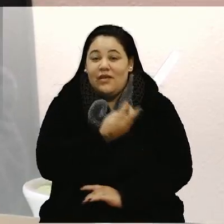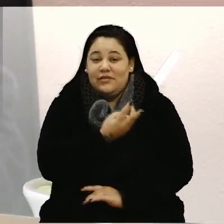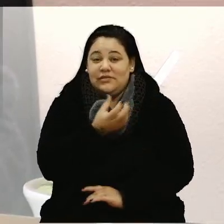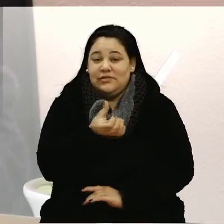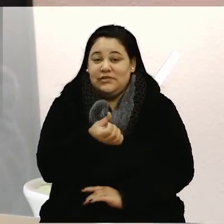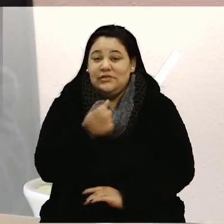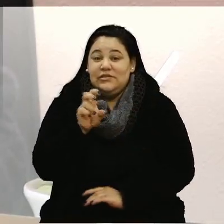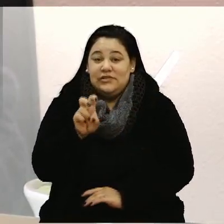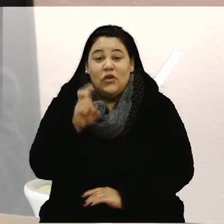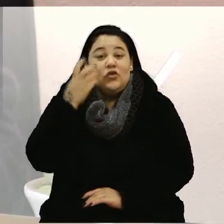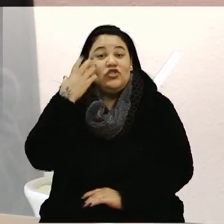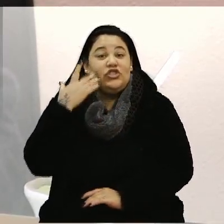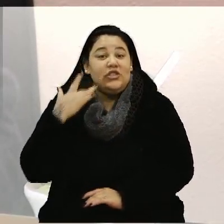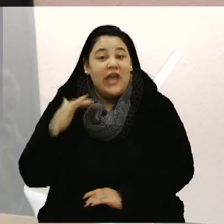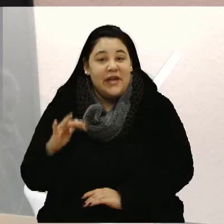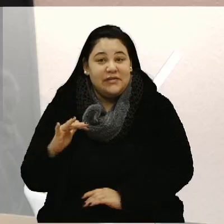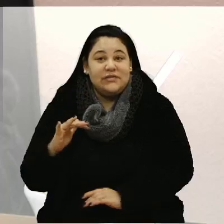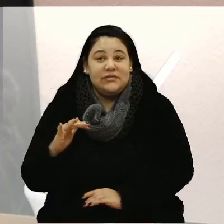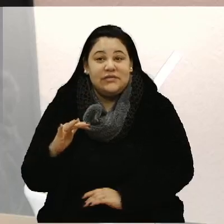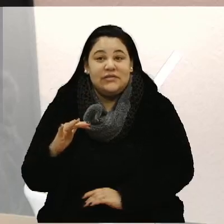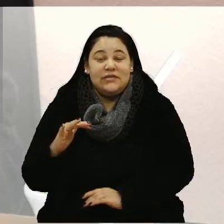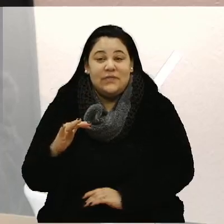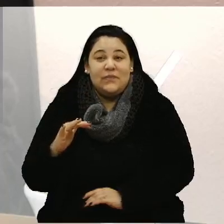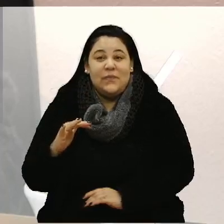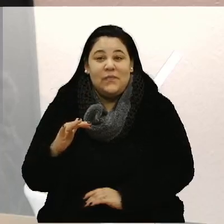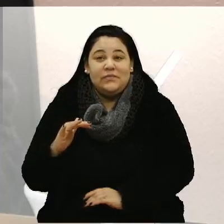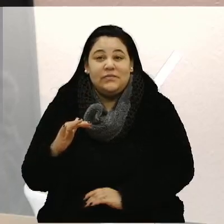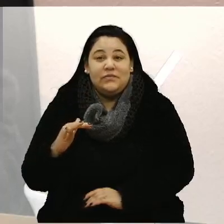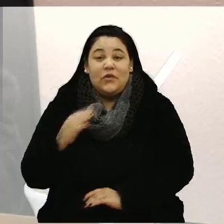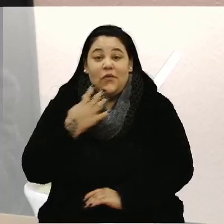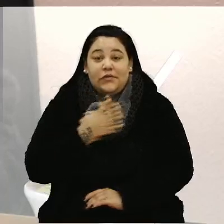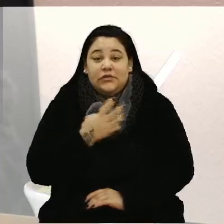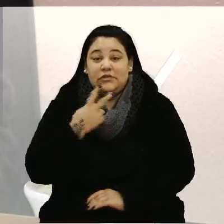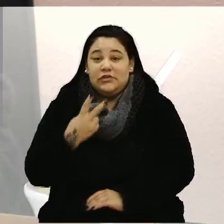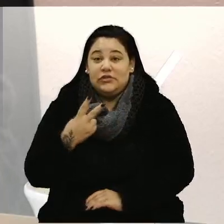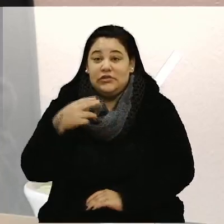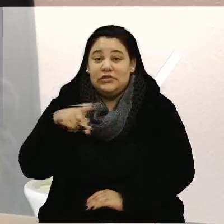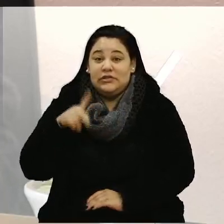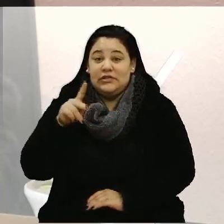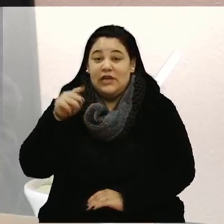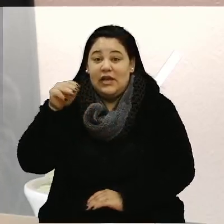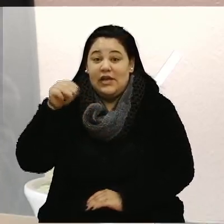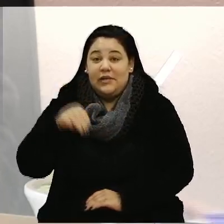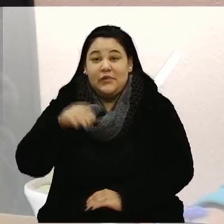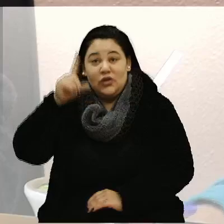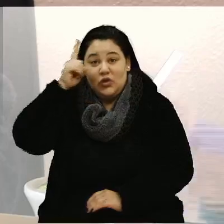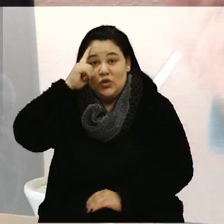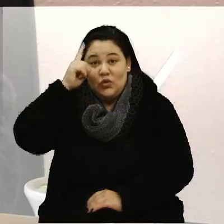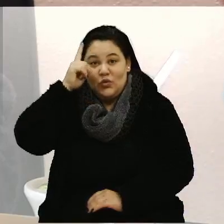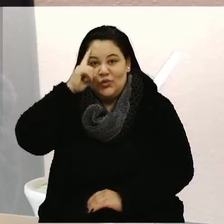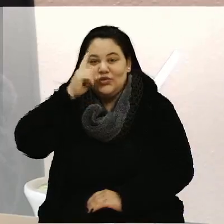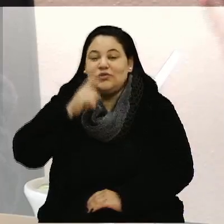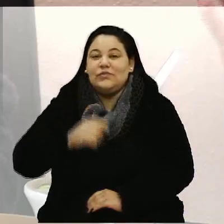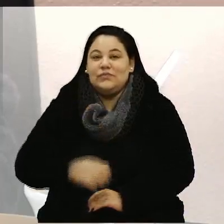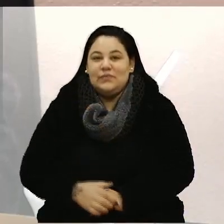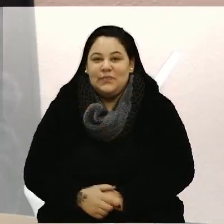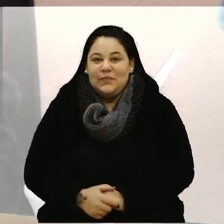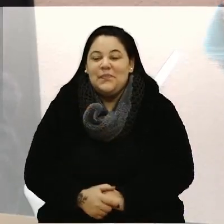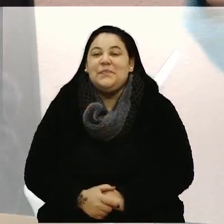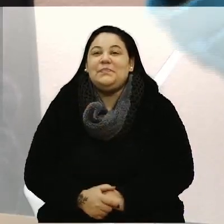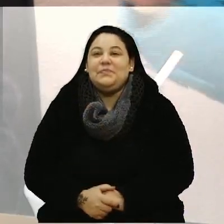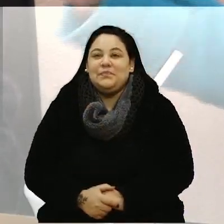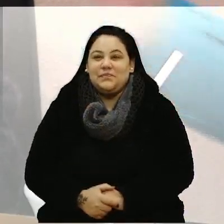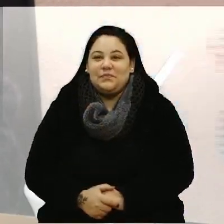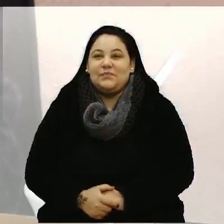365 dias, uma maratona, ou seja, 42 quilômetros por dia. Que 42